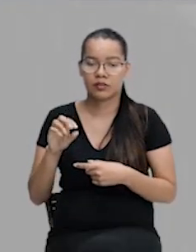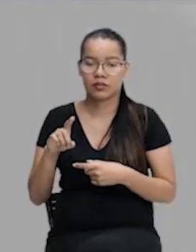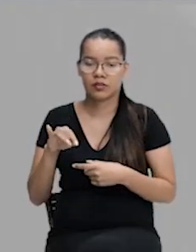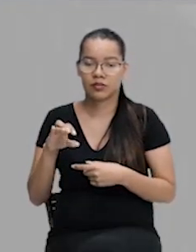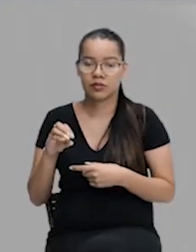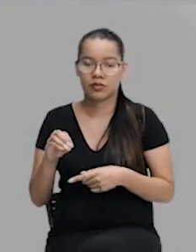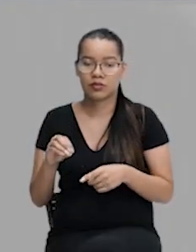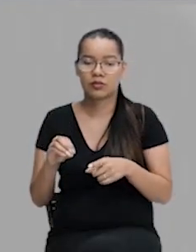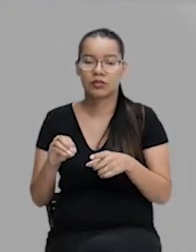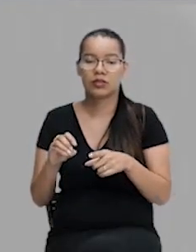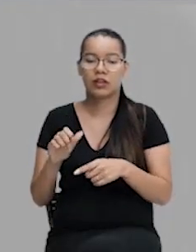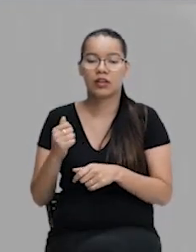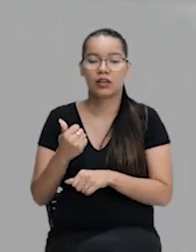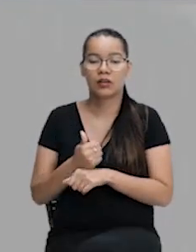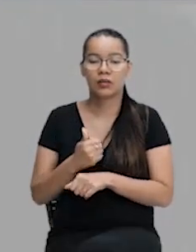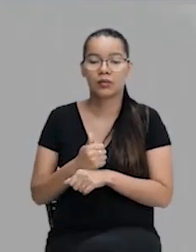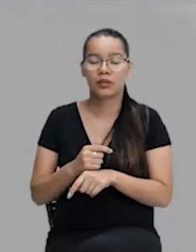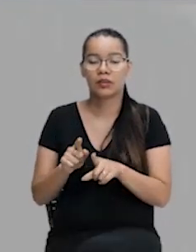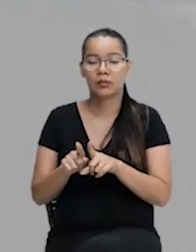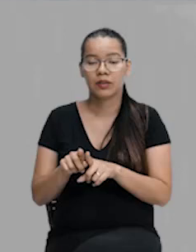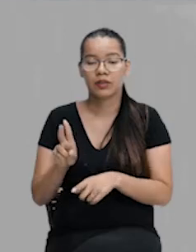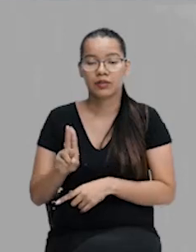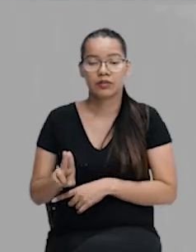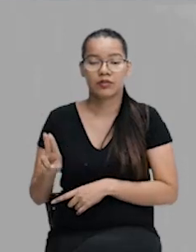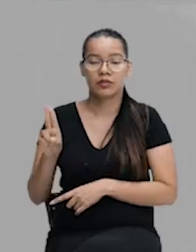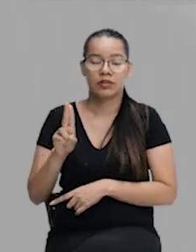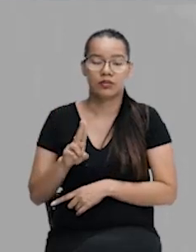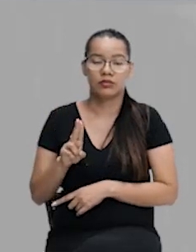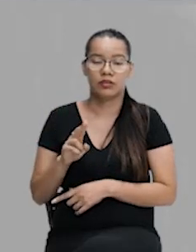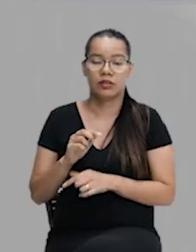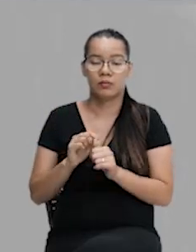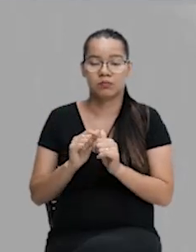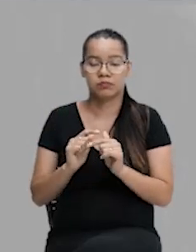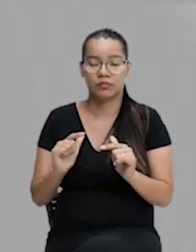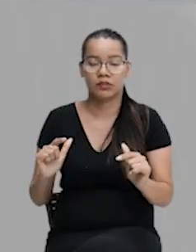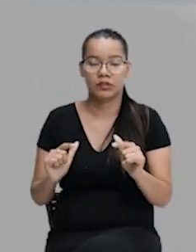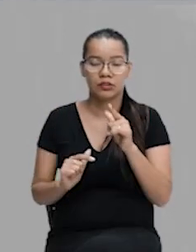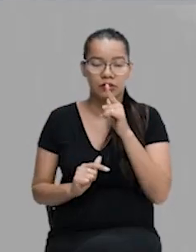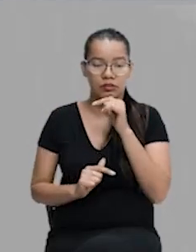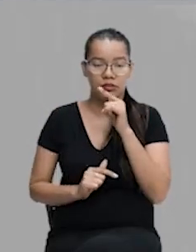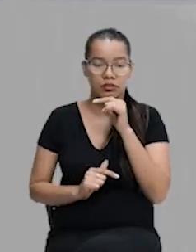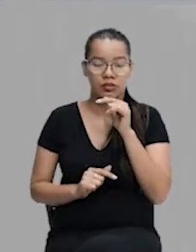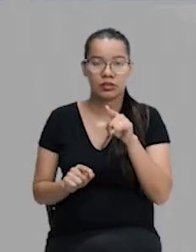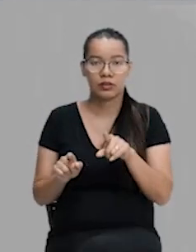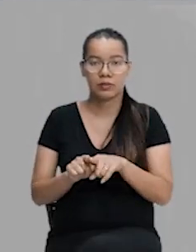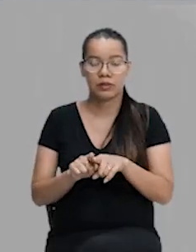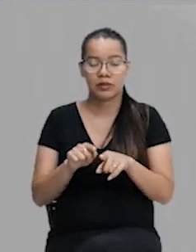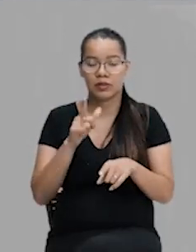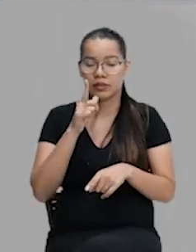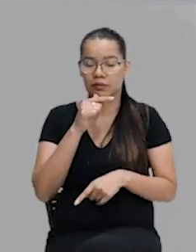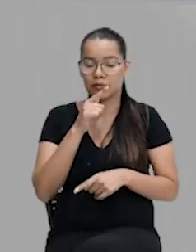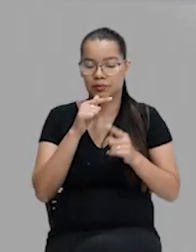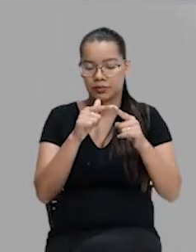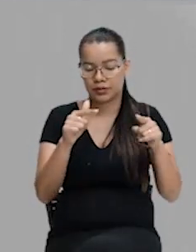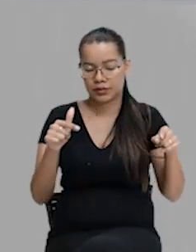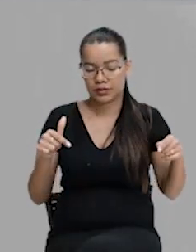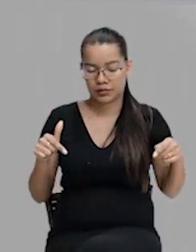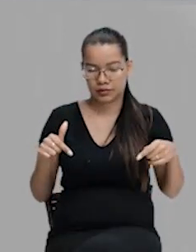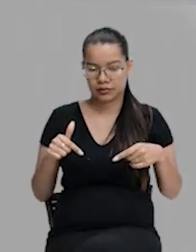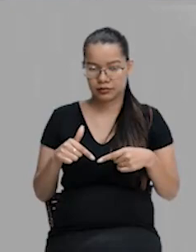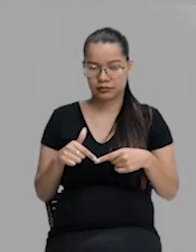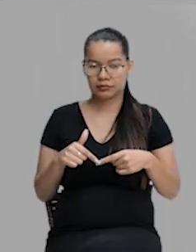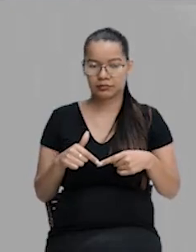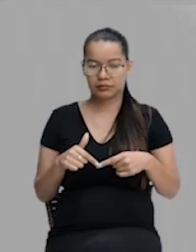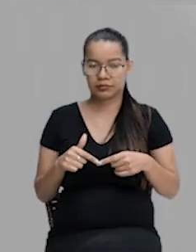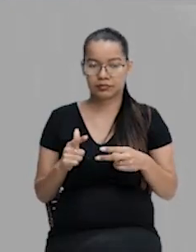tratamento de água, também em piscinas, como está escrito aqui na tela, certo? Bom, uma